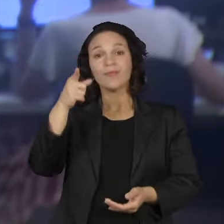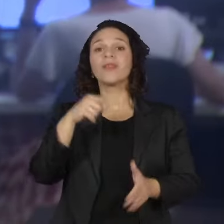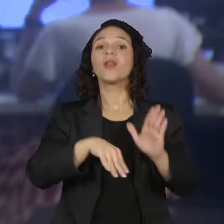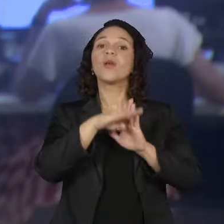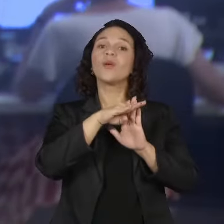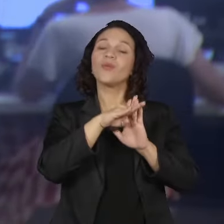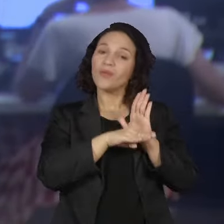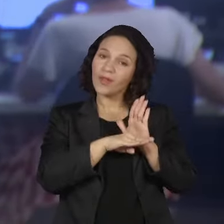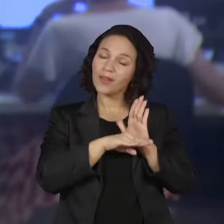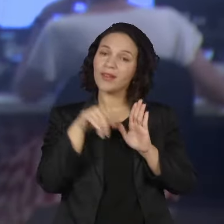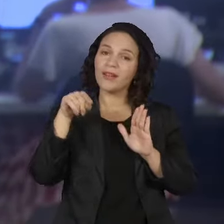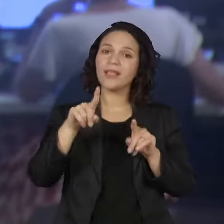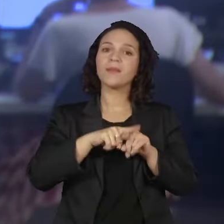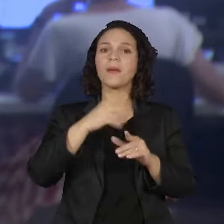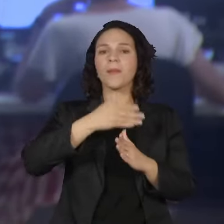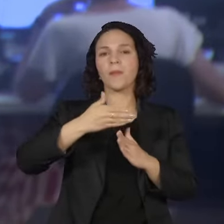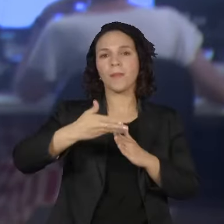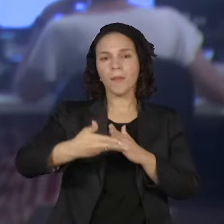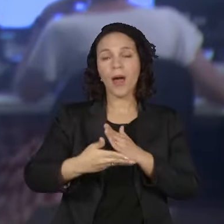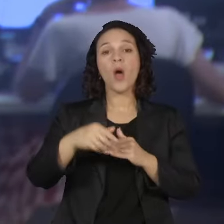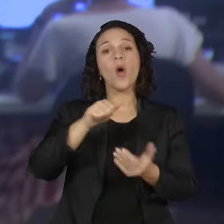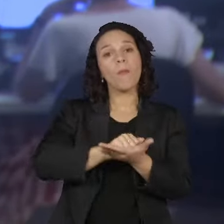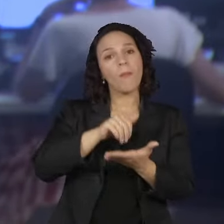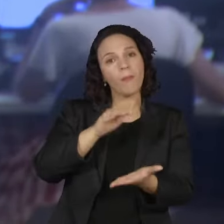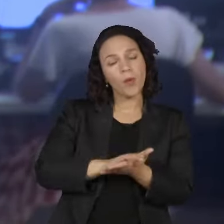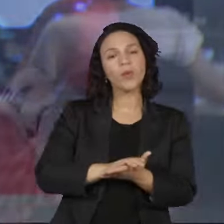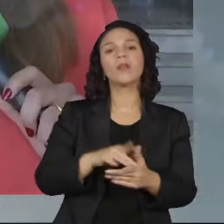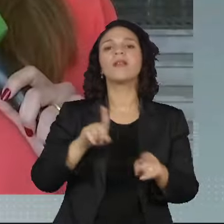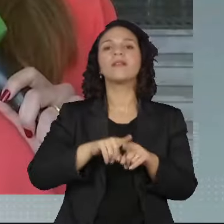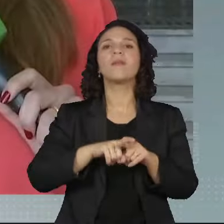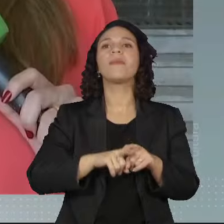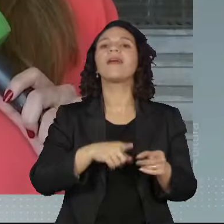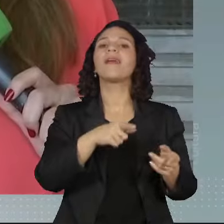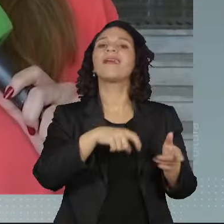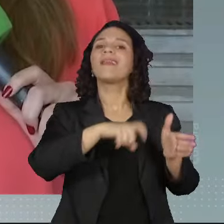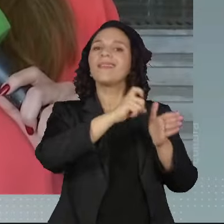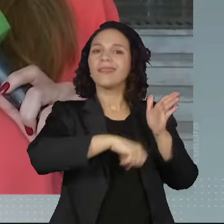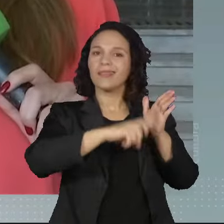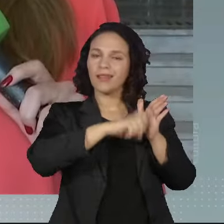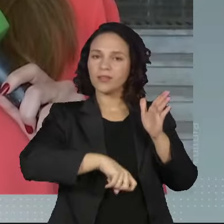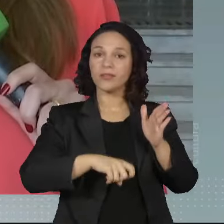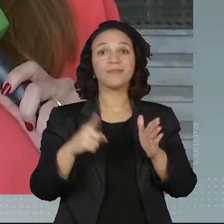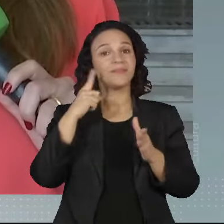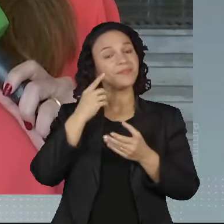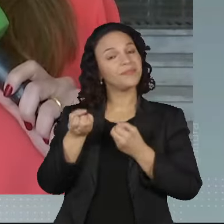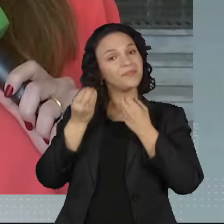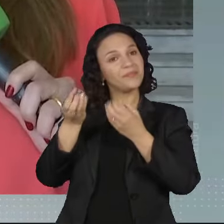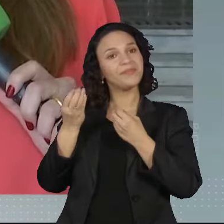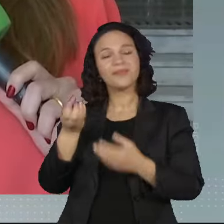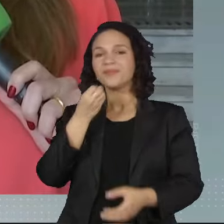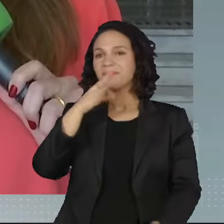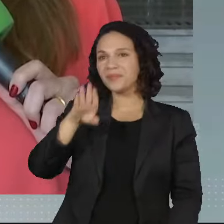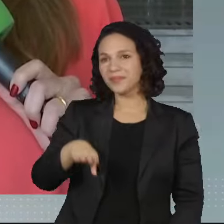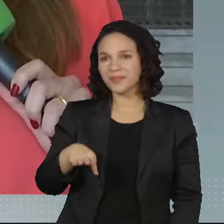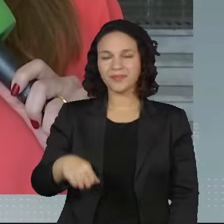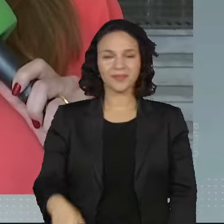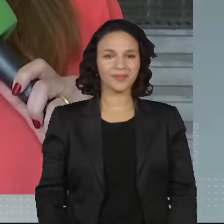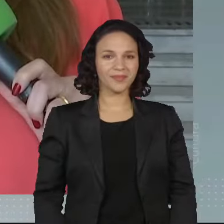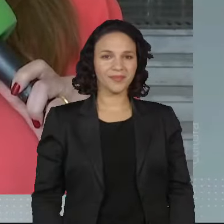descontos e parcelamentos de taxas e multas. A repórter Vanessa Lorenzini tem as informações. Boa tarde, Vanessa.